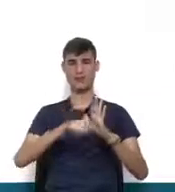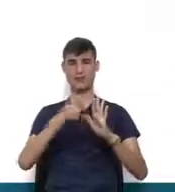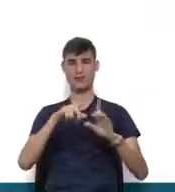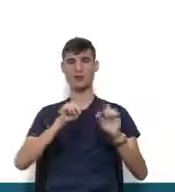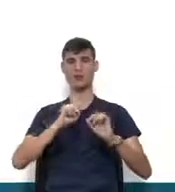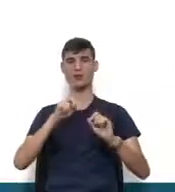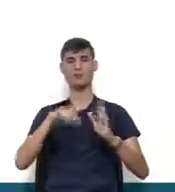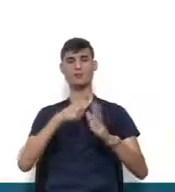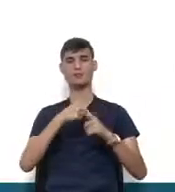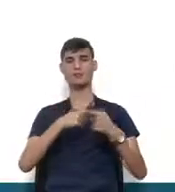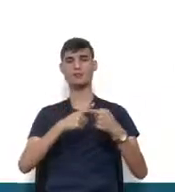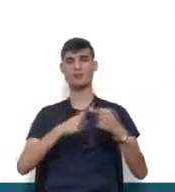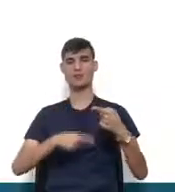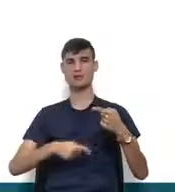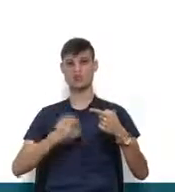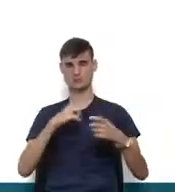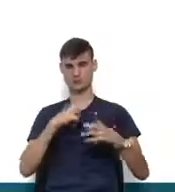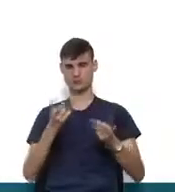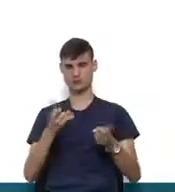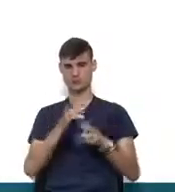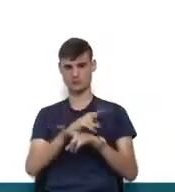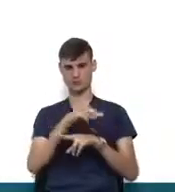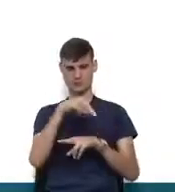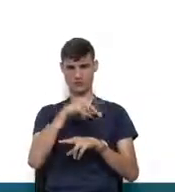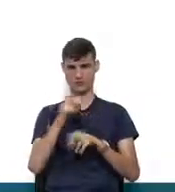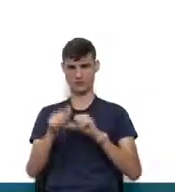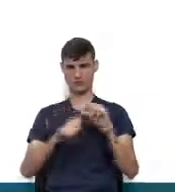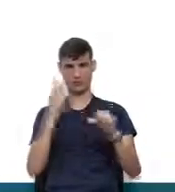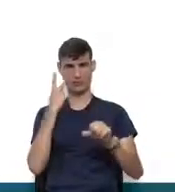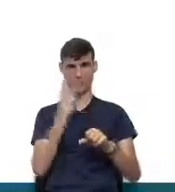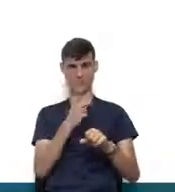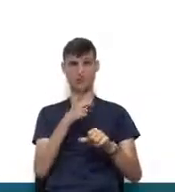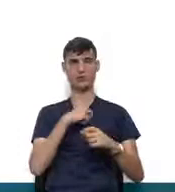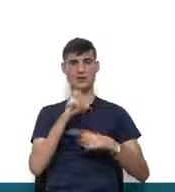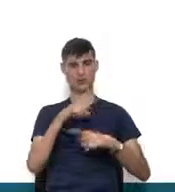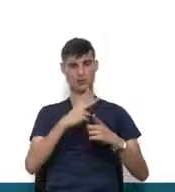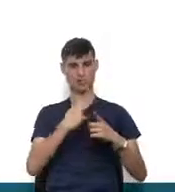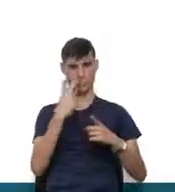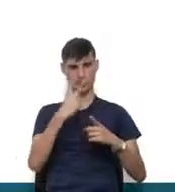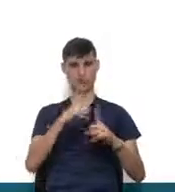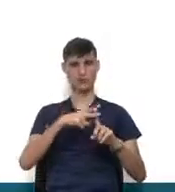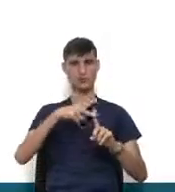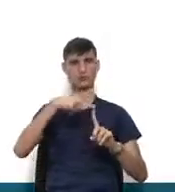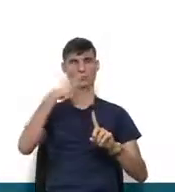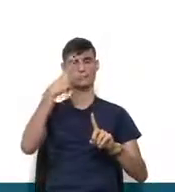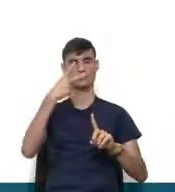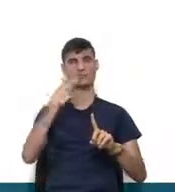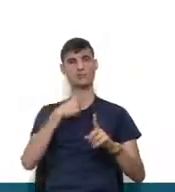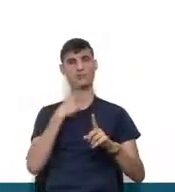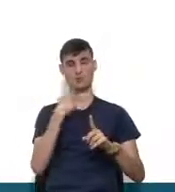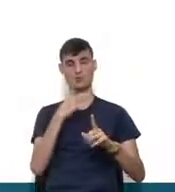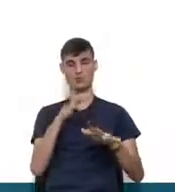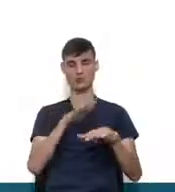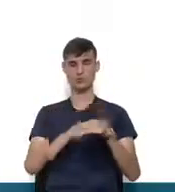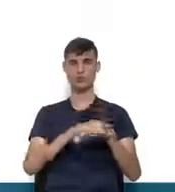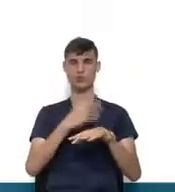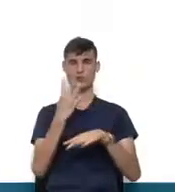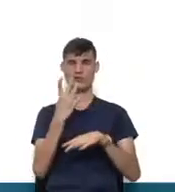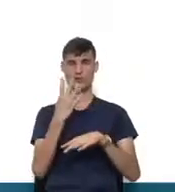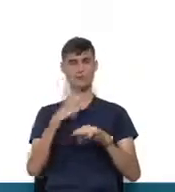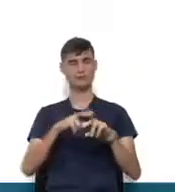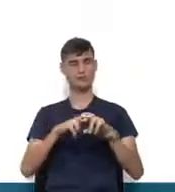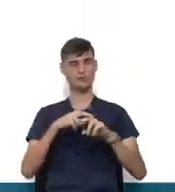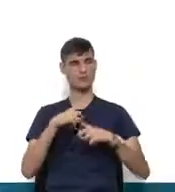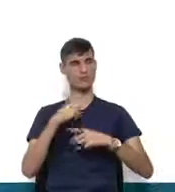ser meio. Se eu substituo no lugar do n o 2, eu vou ter 2 elevado ao quadrado, 1 sobre 4. E